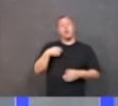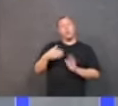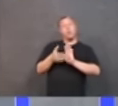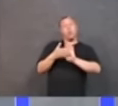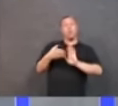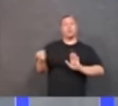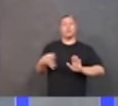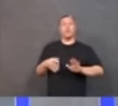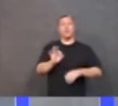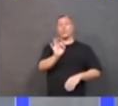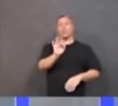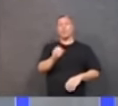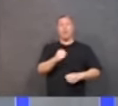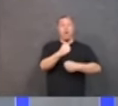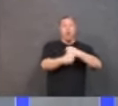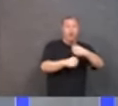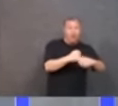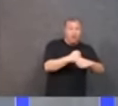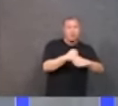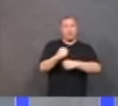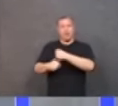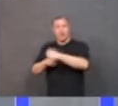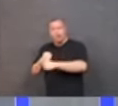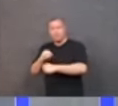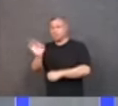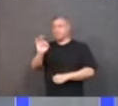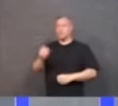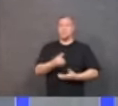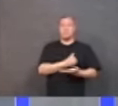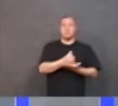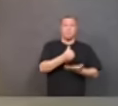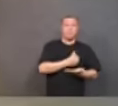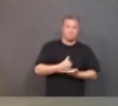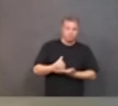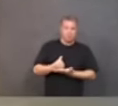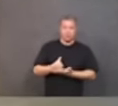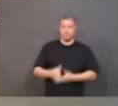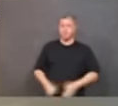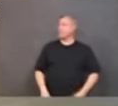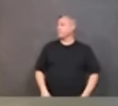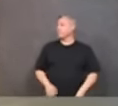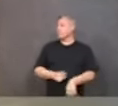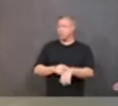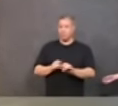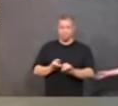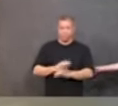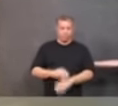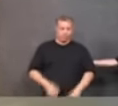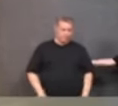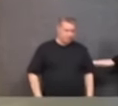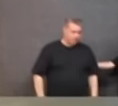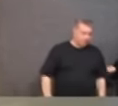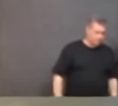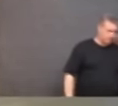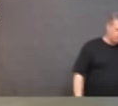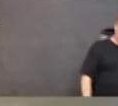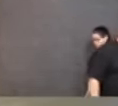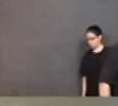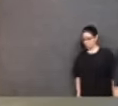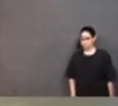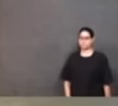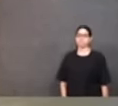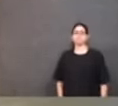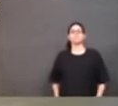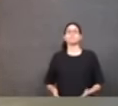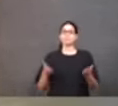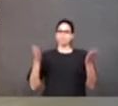a ser trimestral, para que o Conselho Universitário e a comunidade como um todo... Obrigado. Agora, então, o candidato 2 fará a pergunta ao